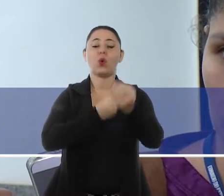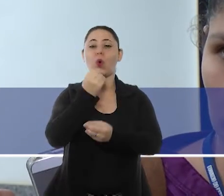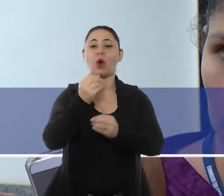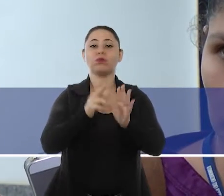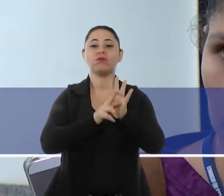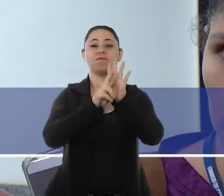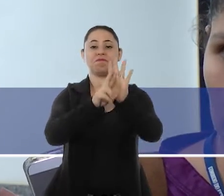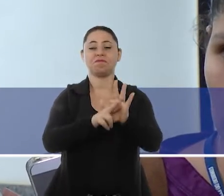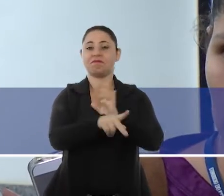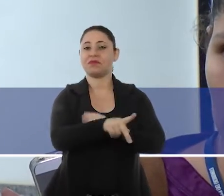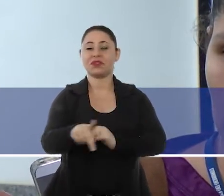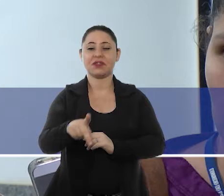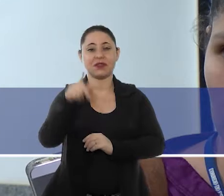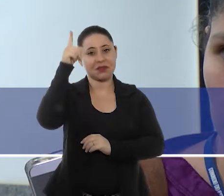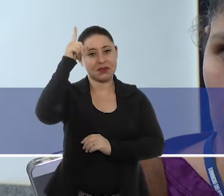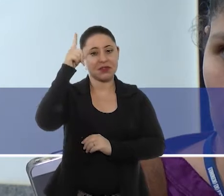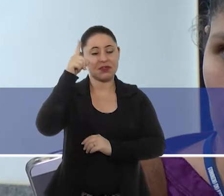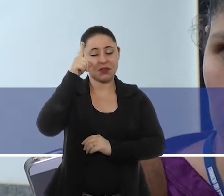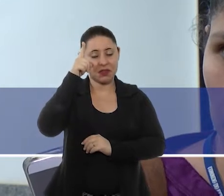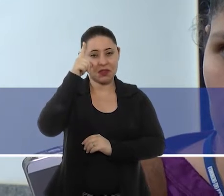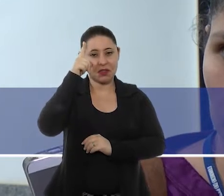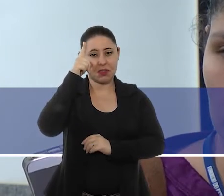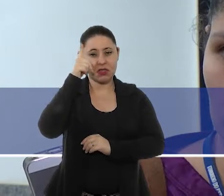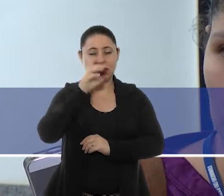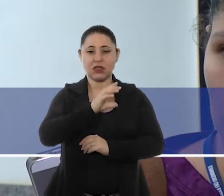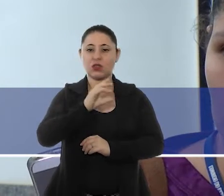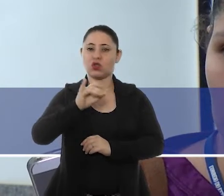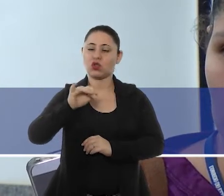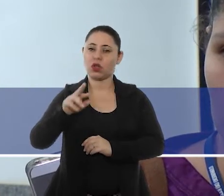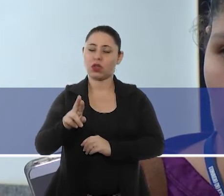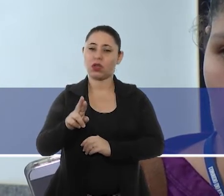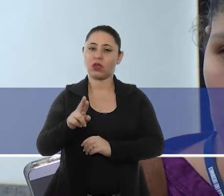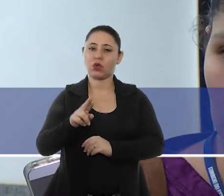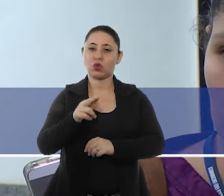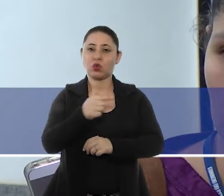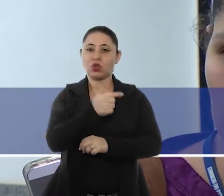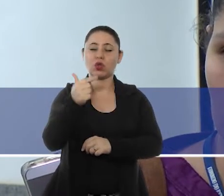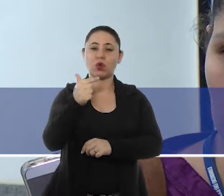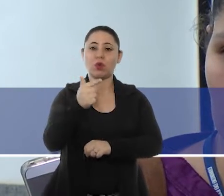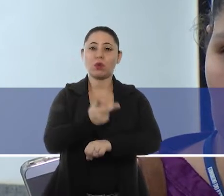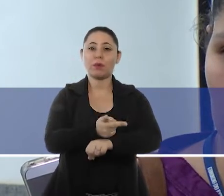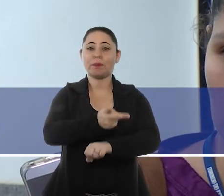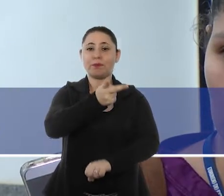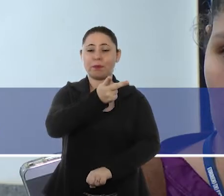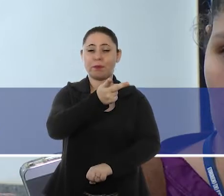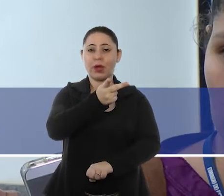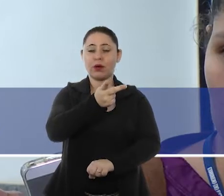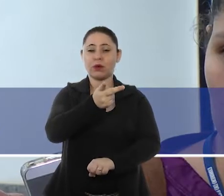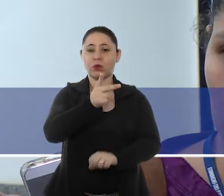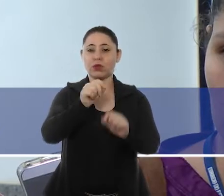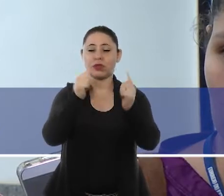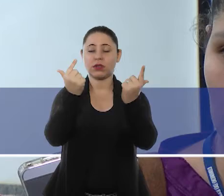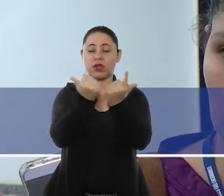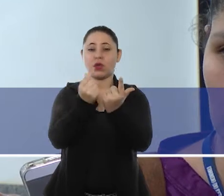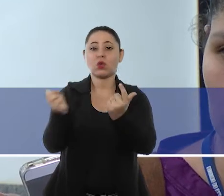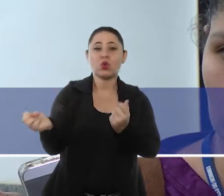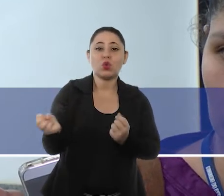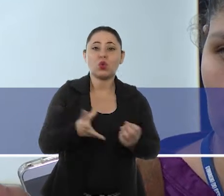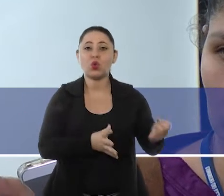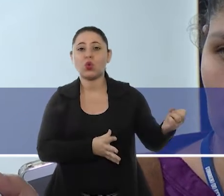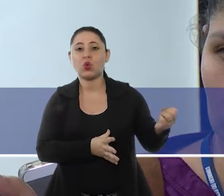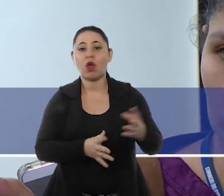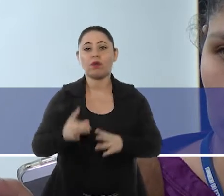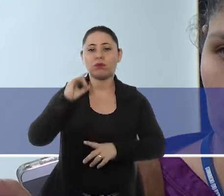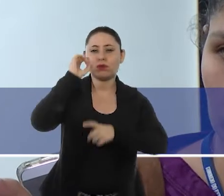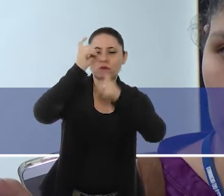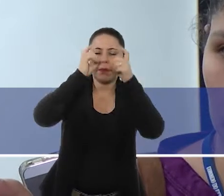Salvador. Nos representou lá o presidente da CCJ, Lídio Lopes, e nós logramos o êxito de termos o 2º lugar de Assembleia mais moderna do